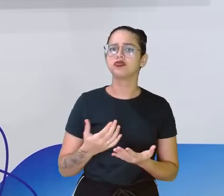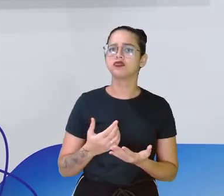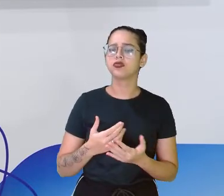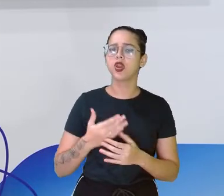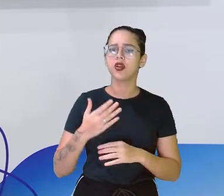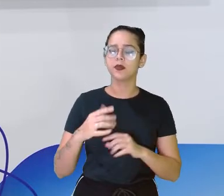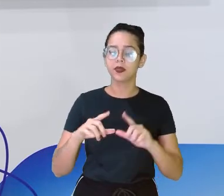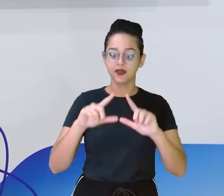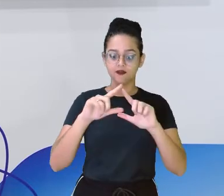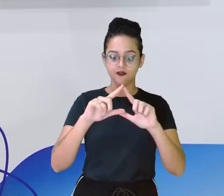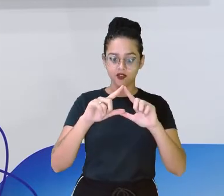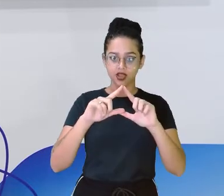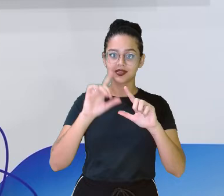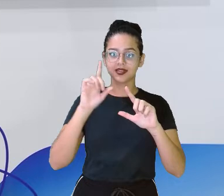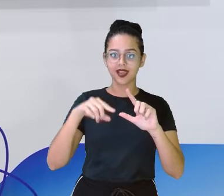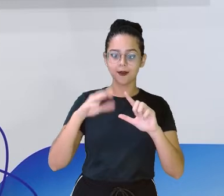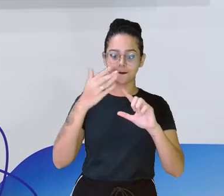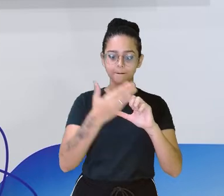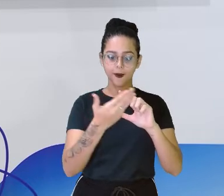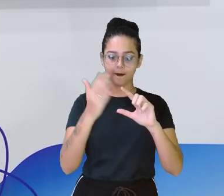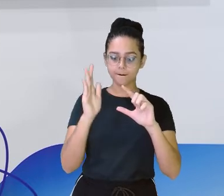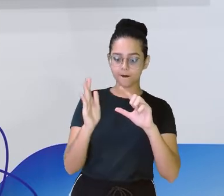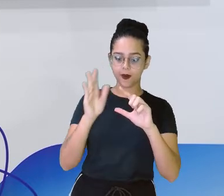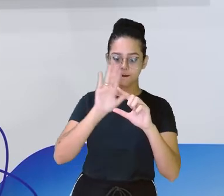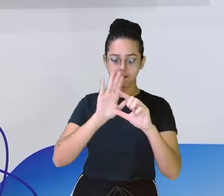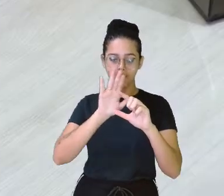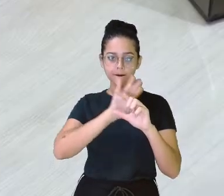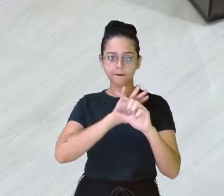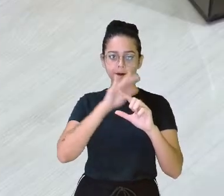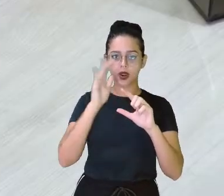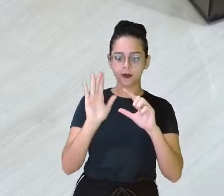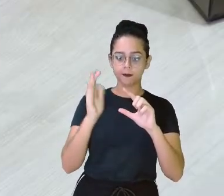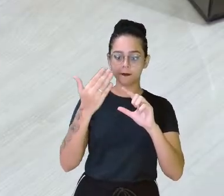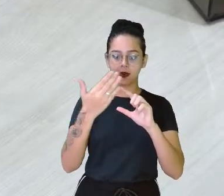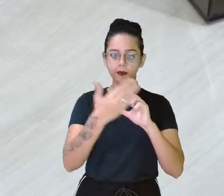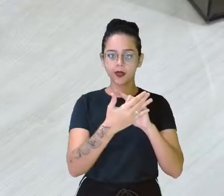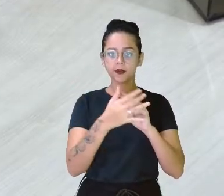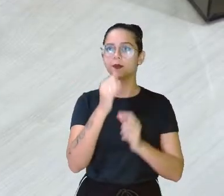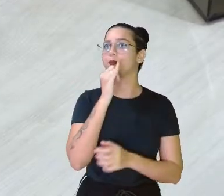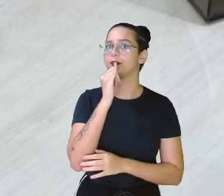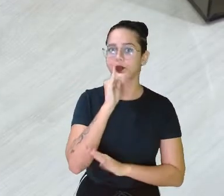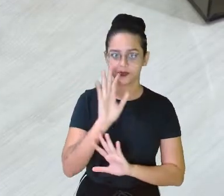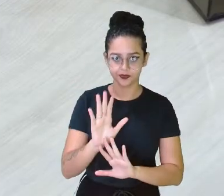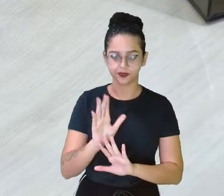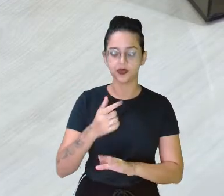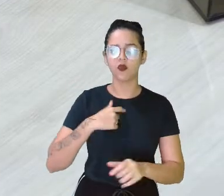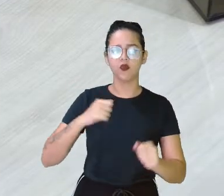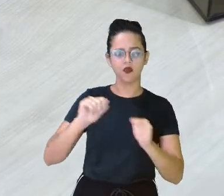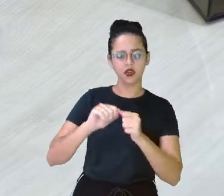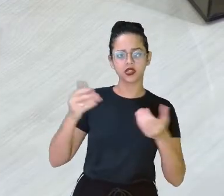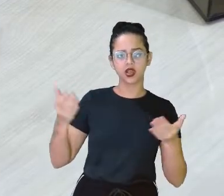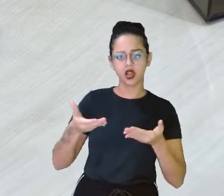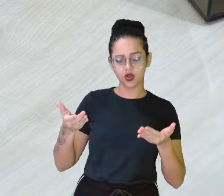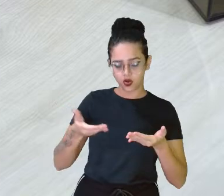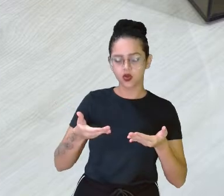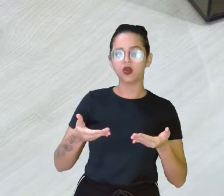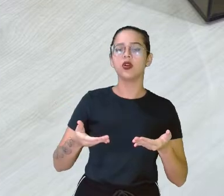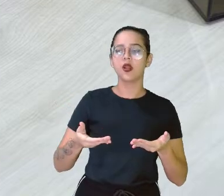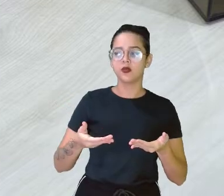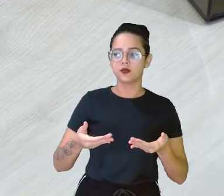os lados dos meus poliedros. Por exemplo, eu vou fazer aqui,